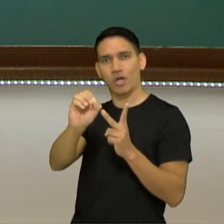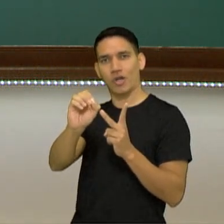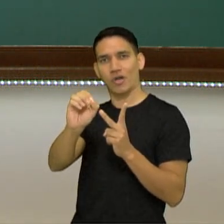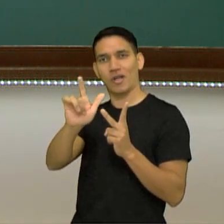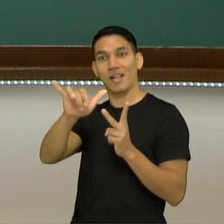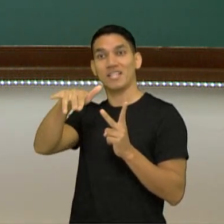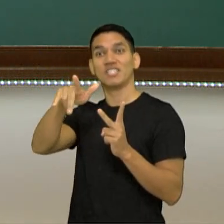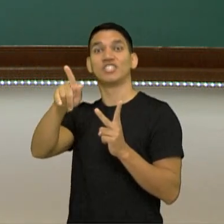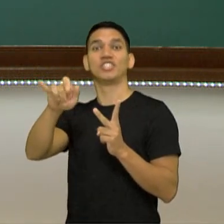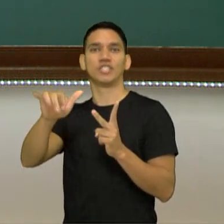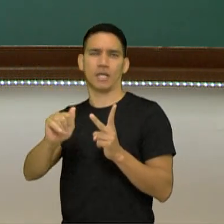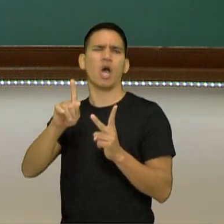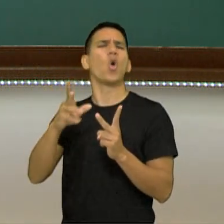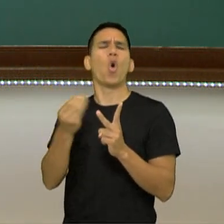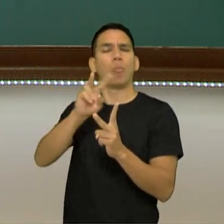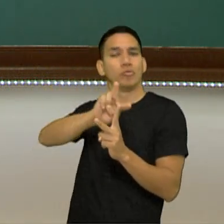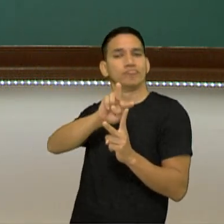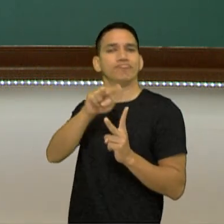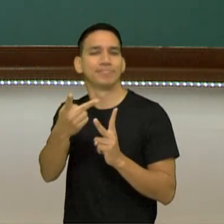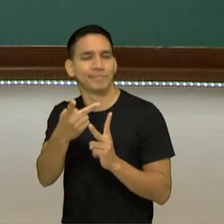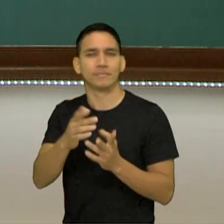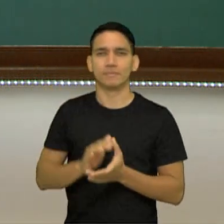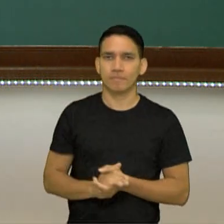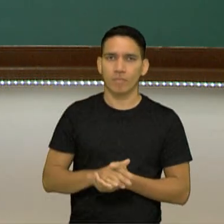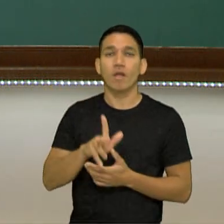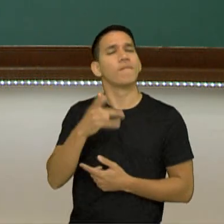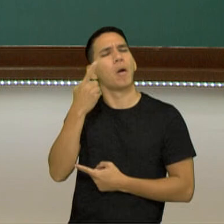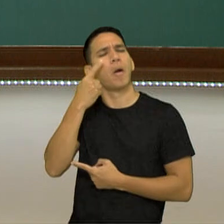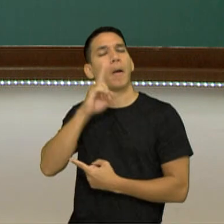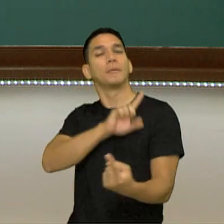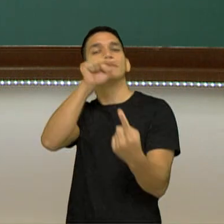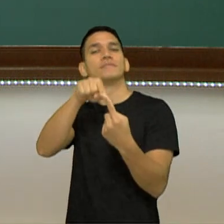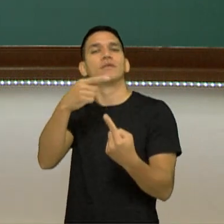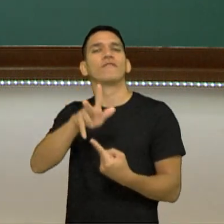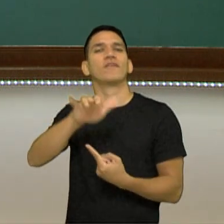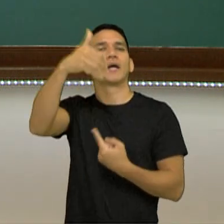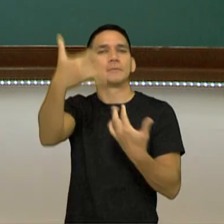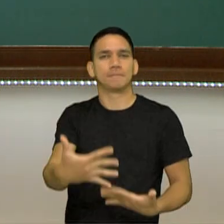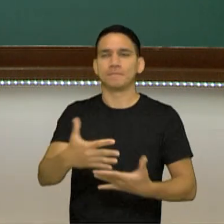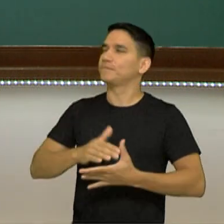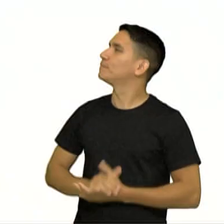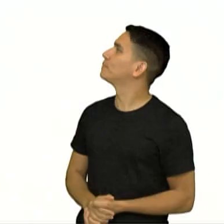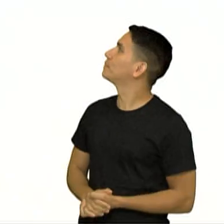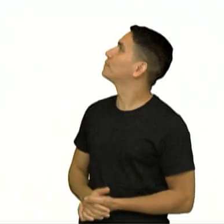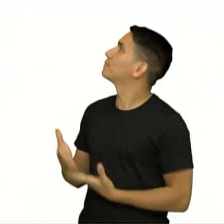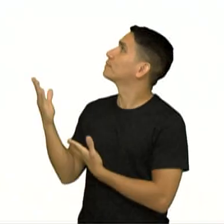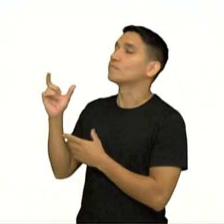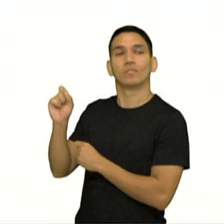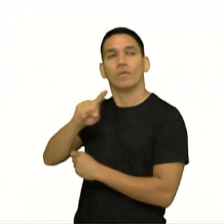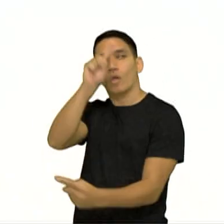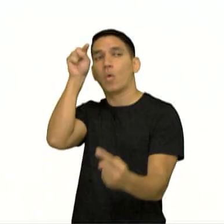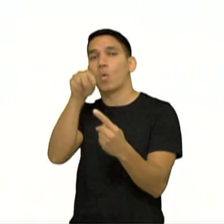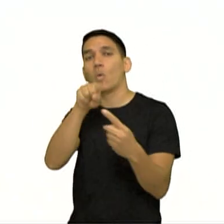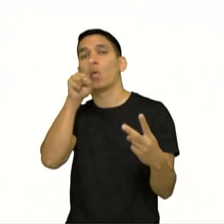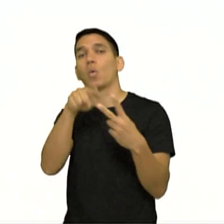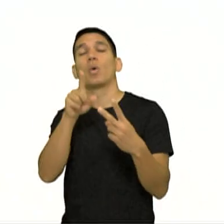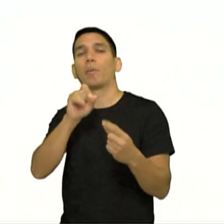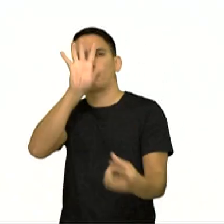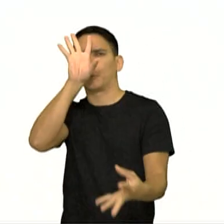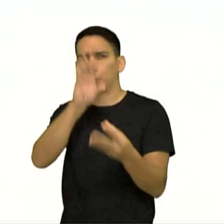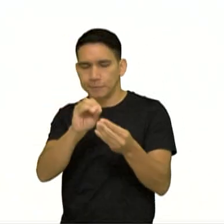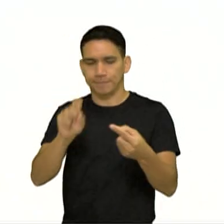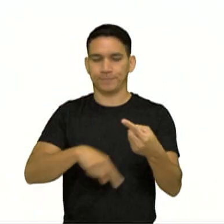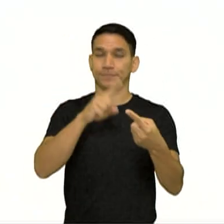uma para outra. Então vamos ver quais são os objetivos da nossa aula. Então, os nossos objetivos